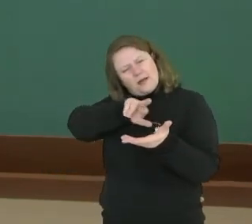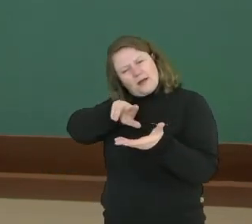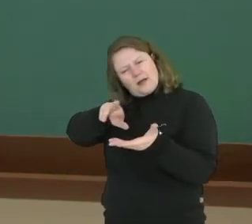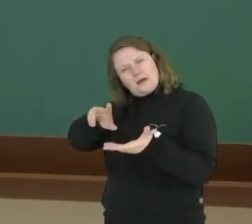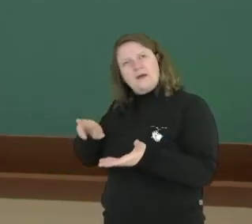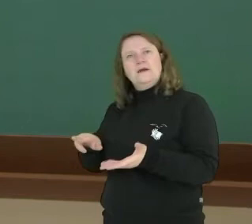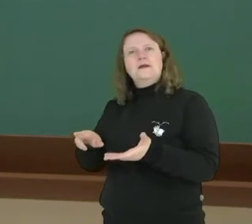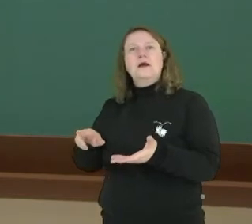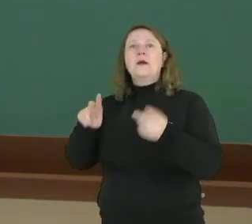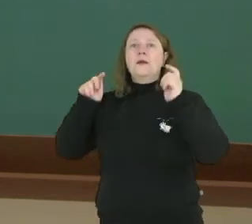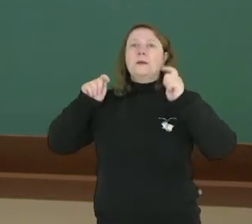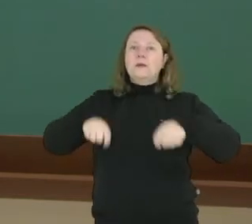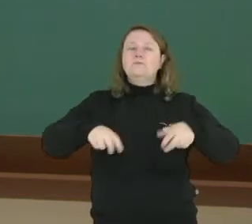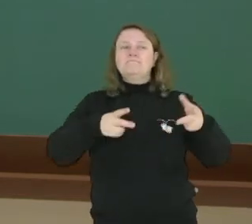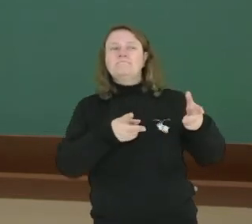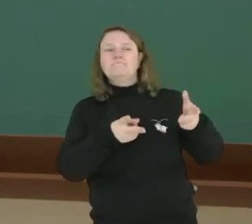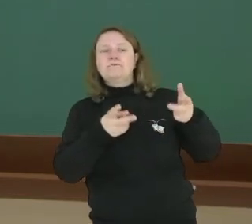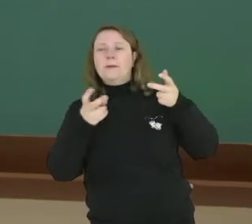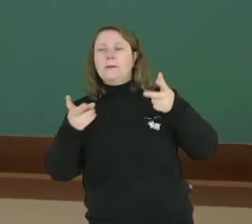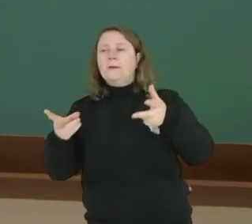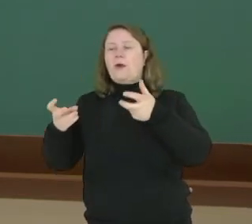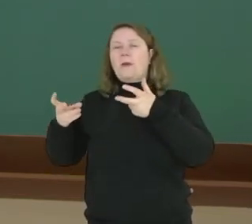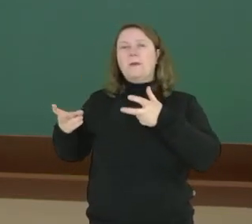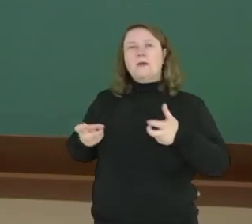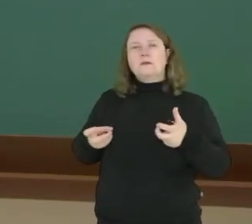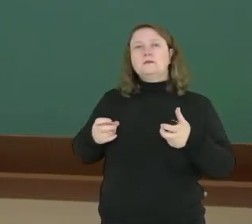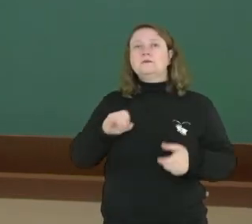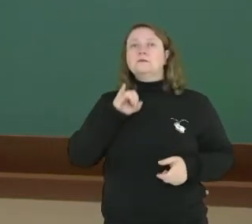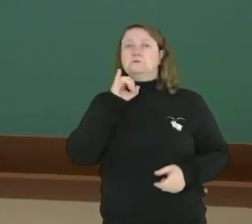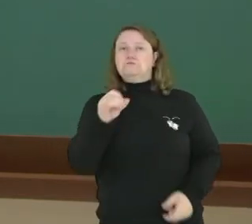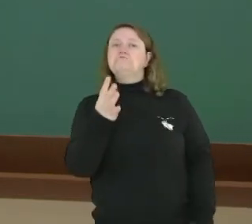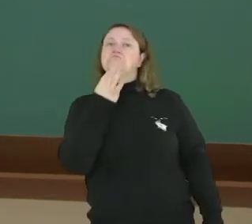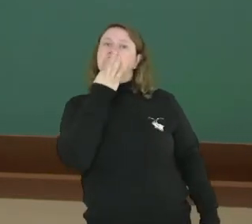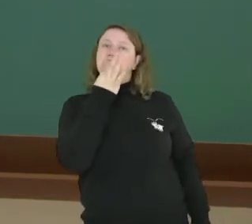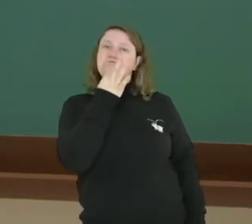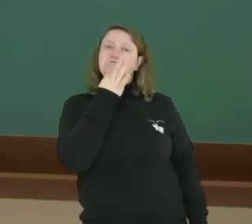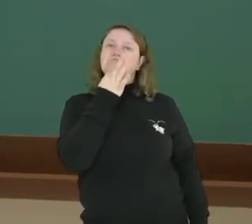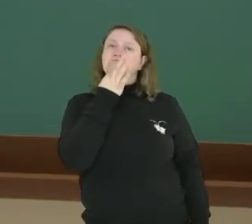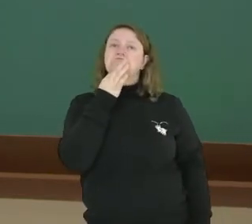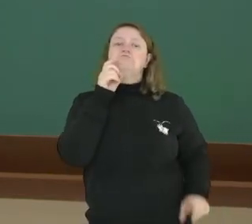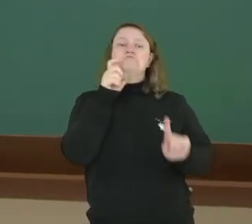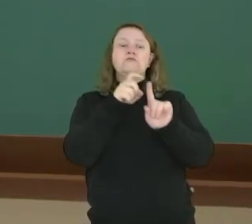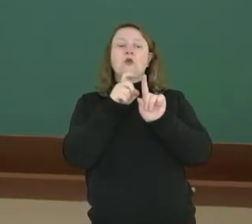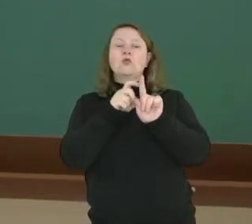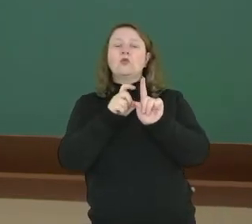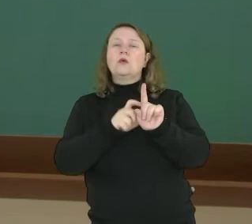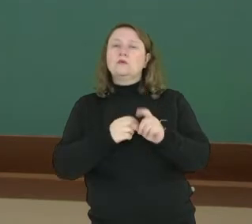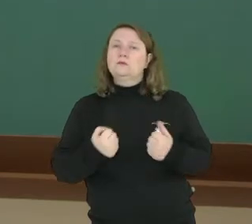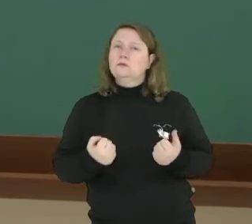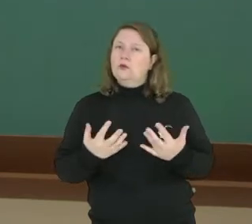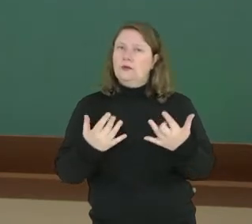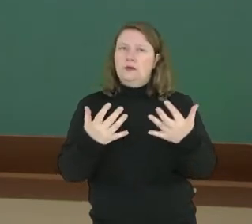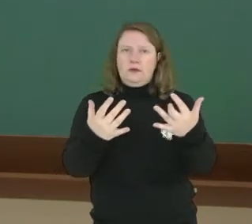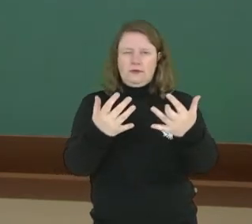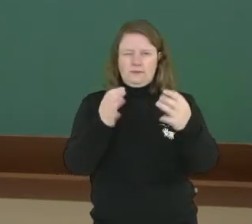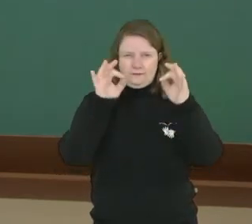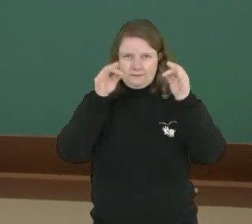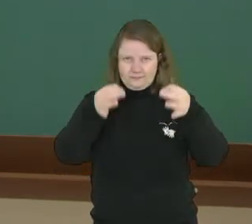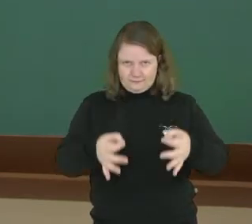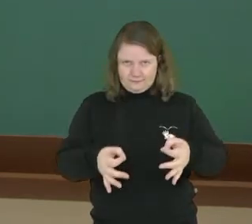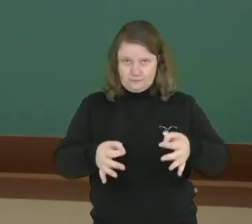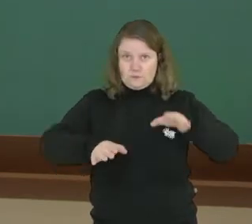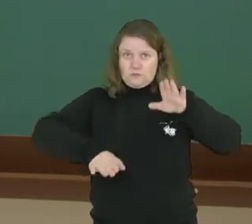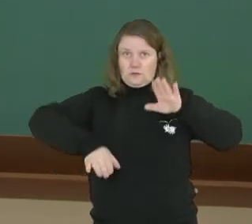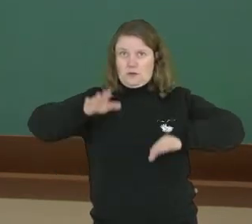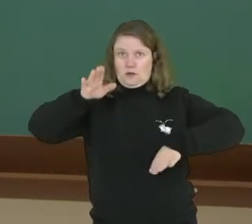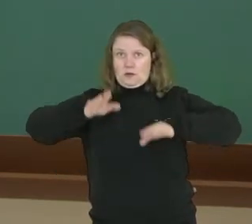consigo identificar tudo isso se eu conheço o tipo de vegetação, certo? Dependendo